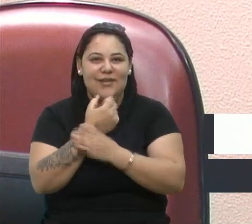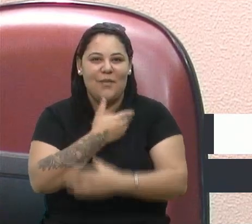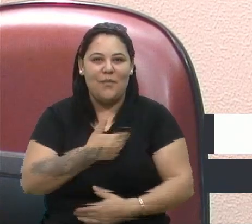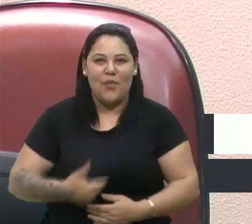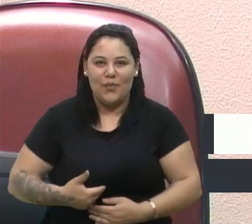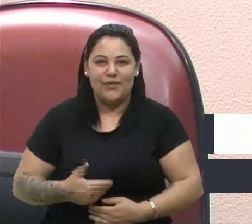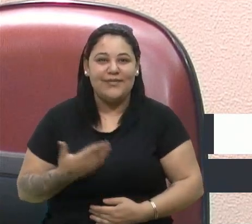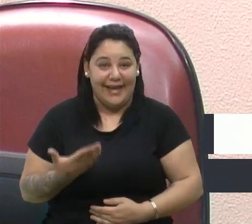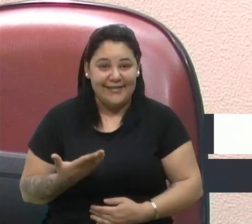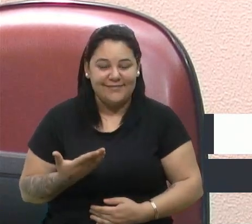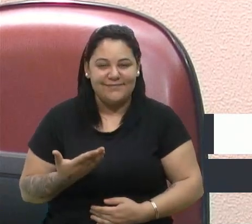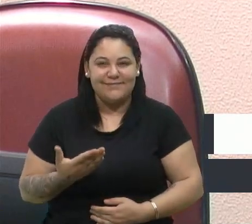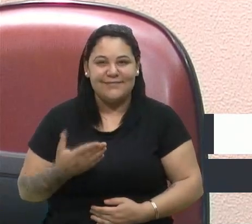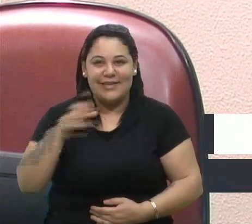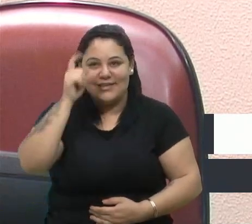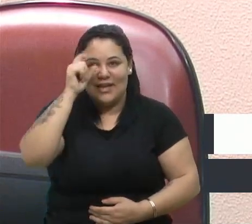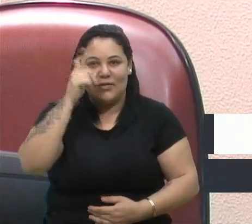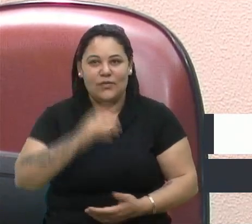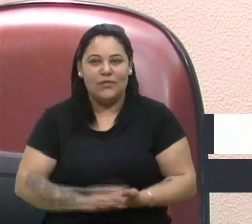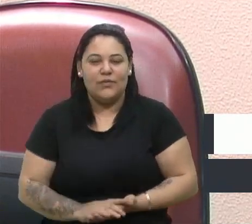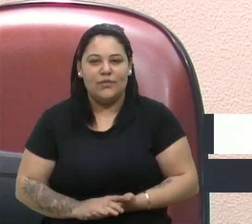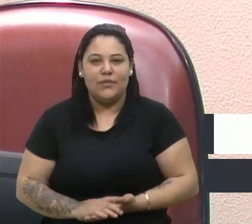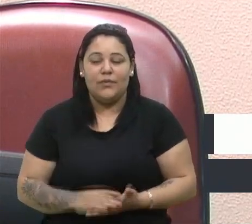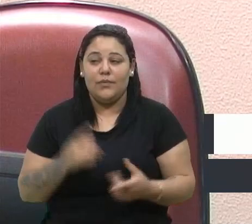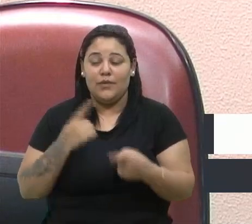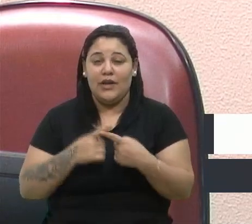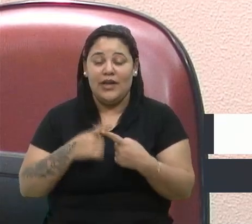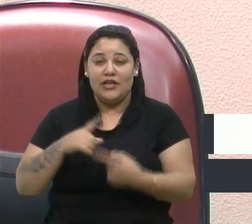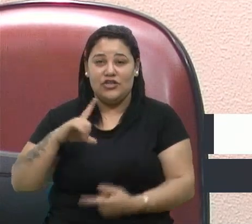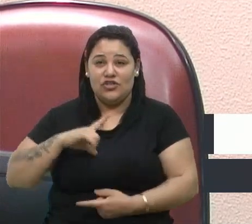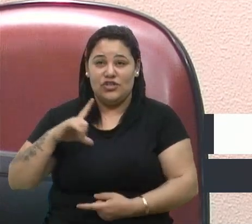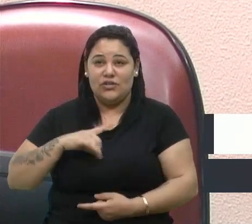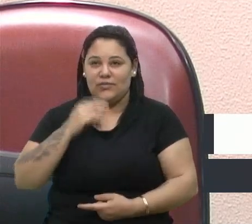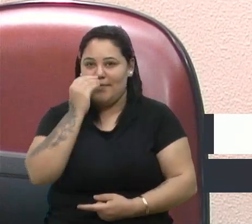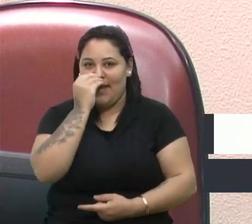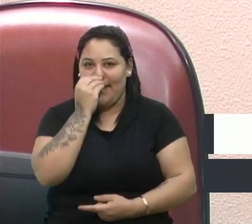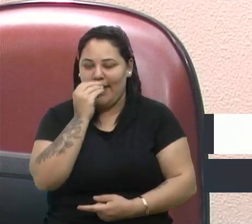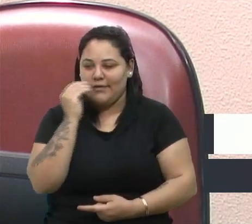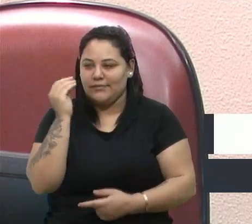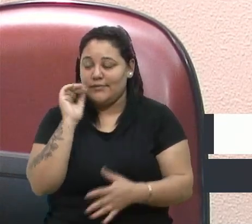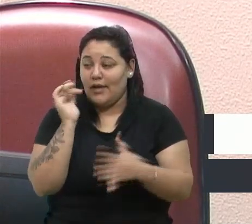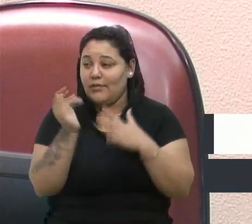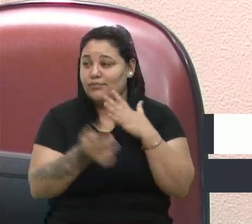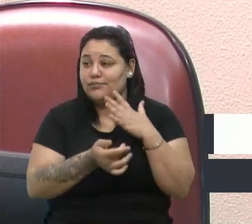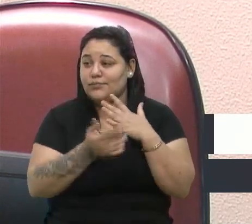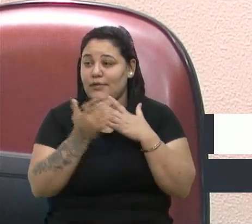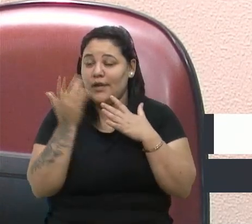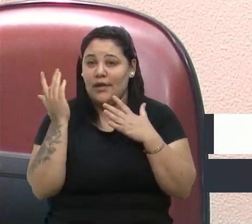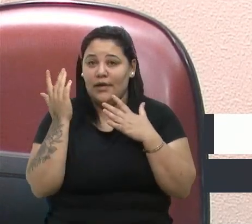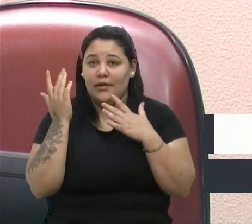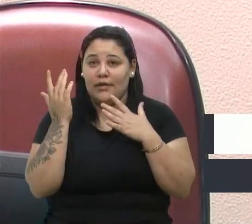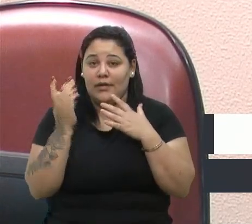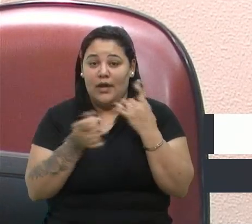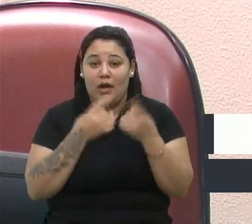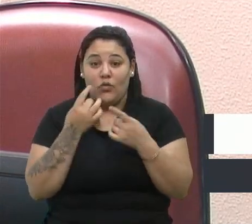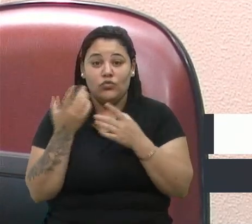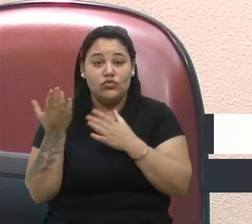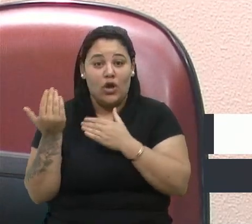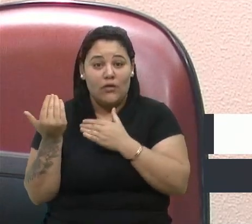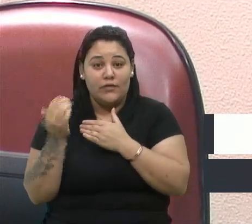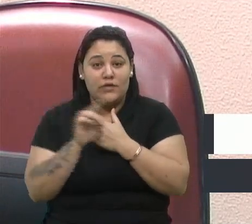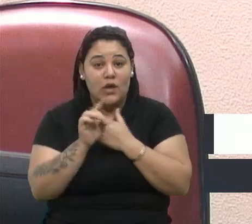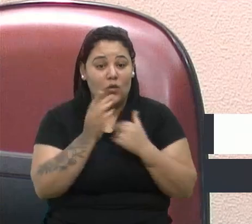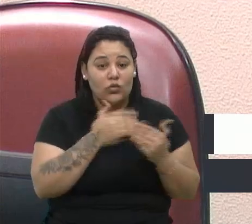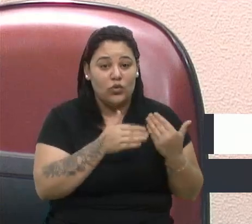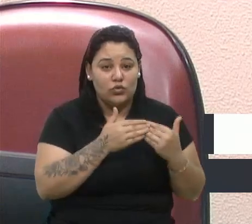Brigada Militar, que tinha uns abobados aí até esses dias aí, né, nas redes sociais, e uma parte da juventude, não toda, e foi isolado,